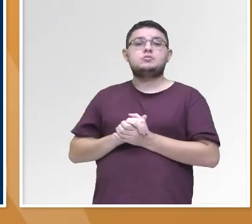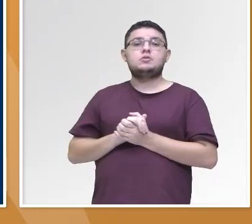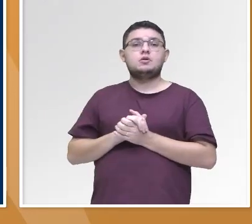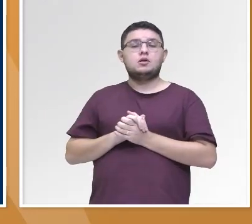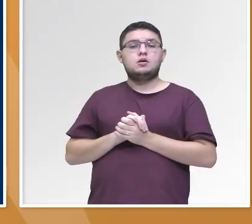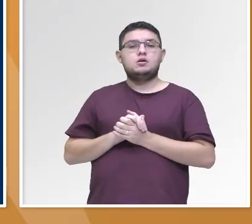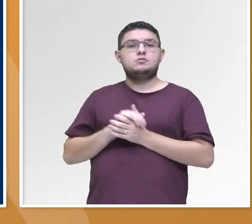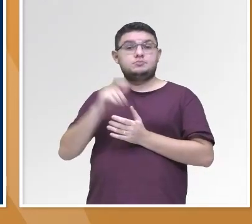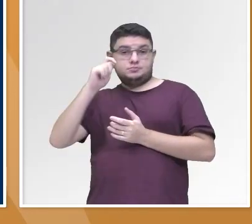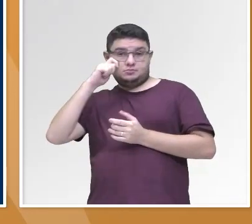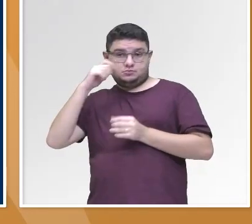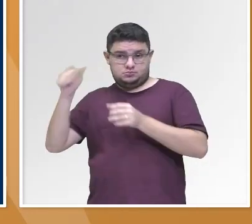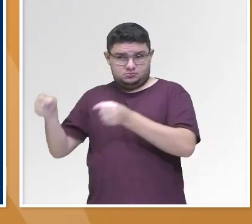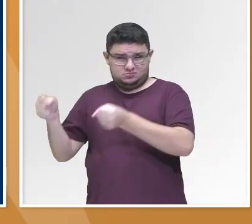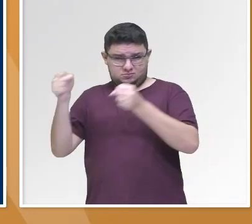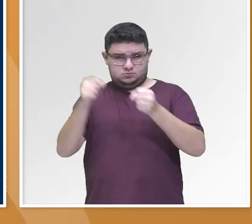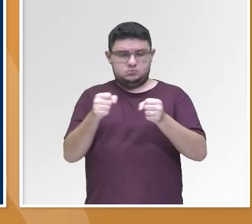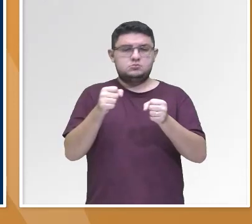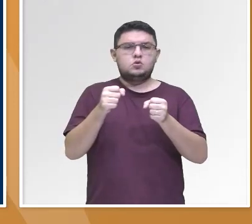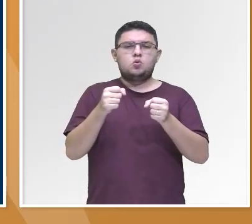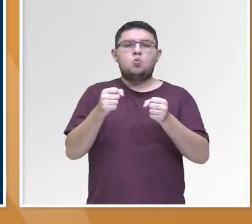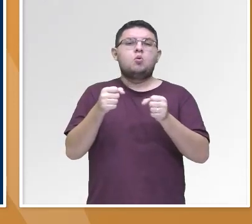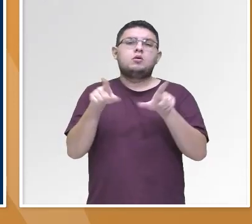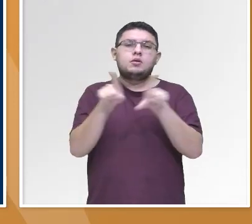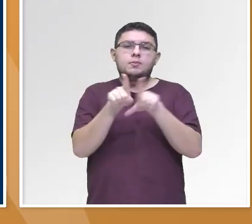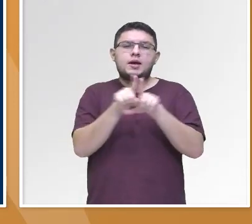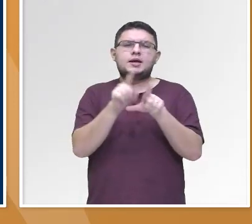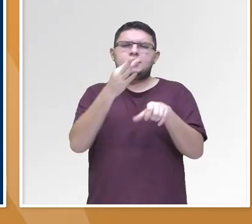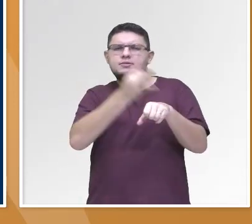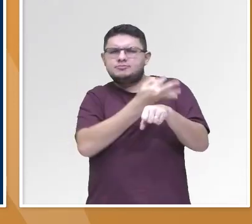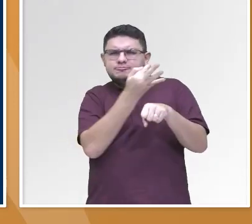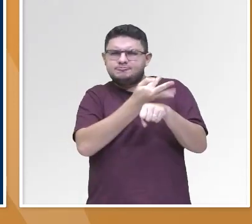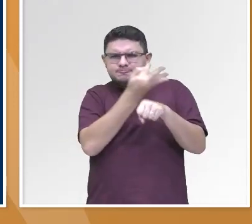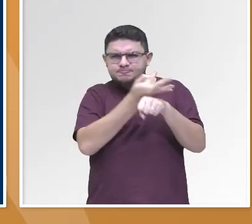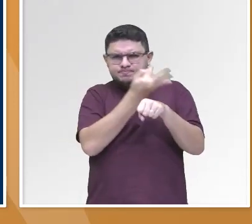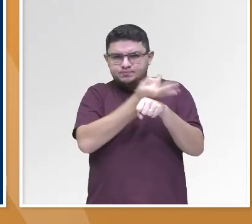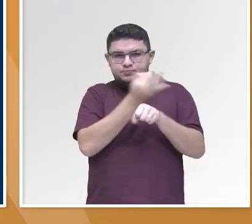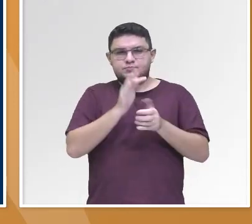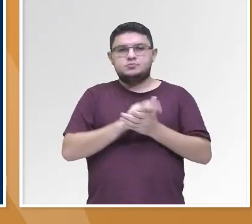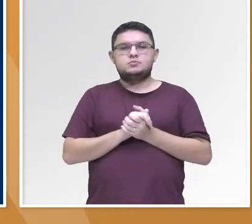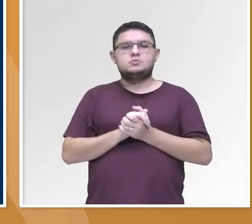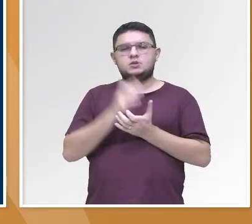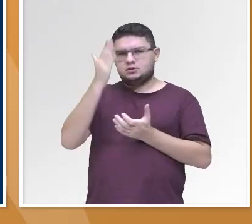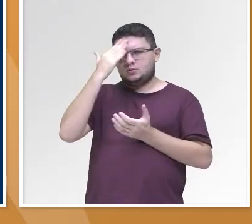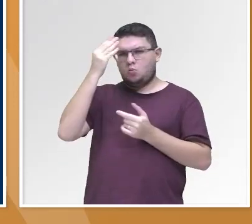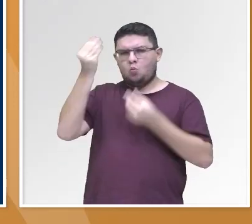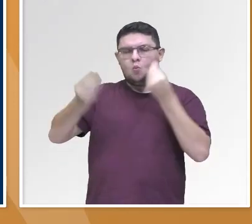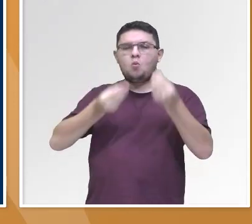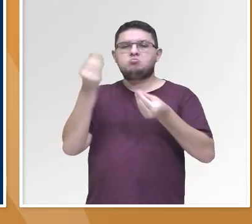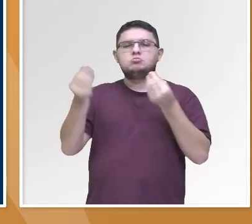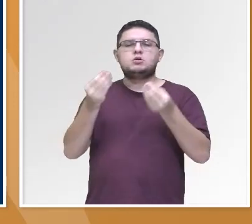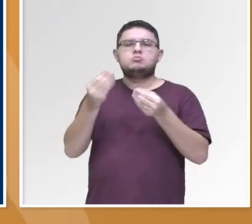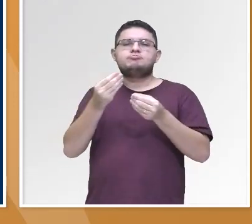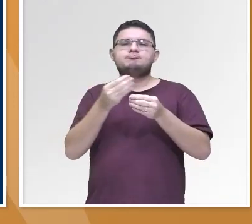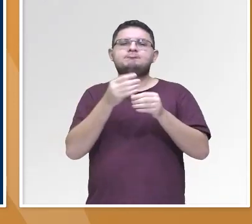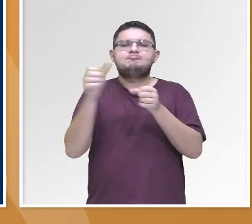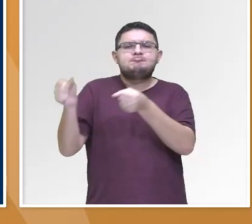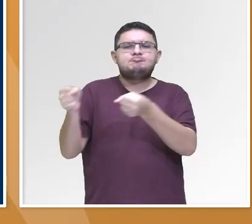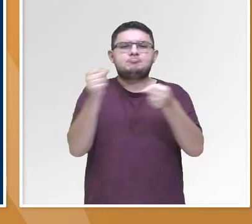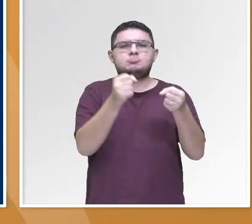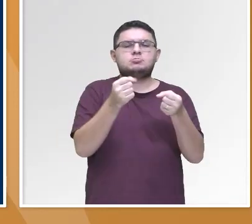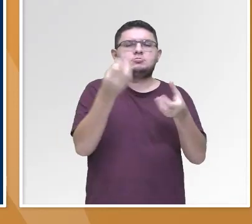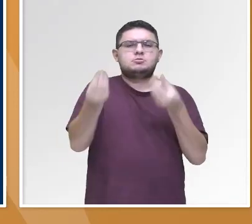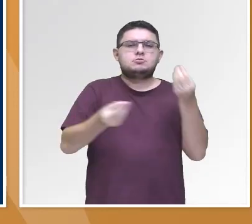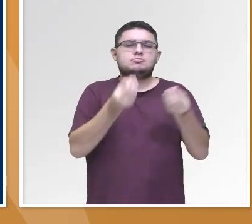foram dominados através do processo de escravização, mas como nós conversamos no início da aula, nós também vamos ver de que modo eles